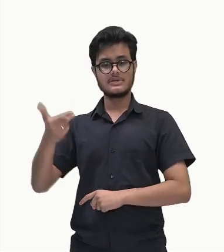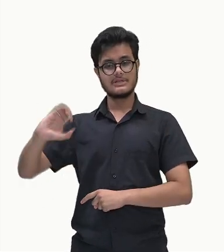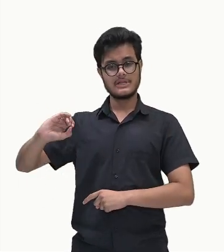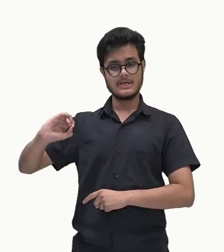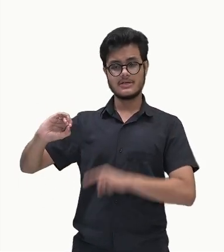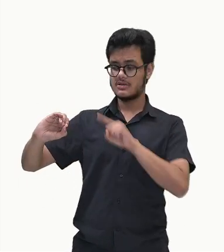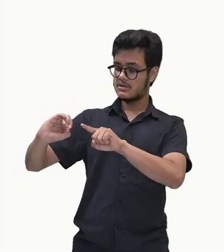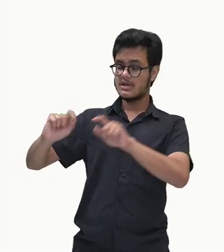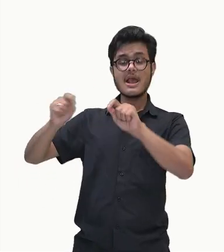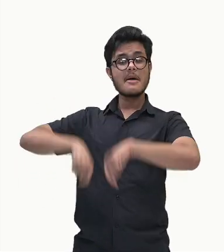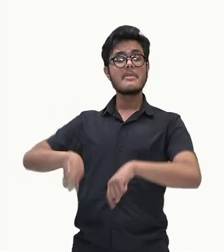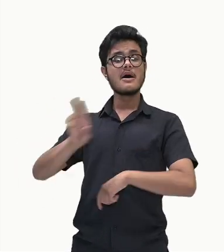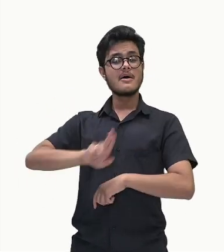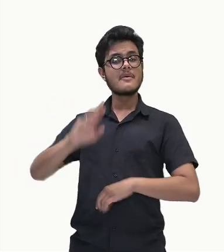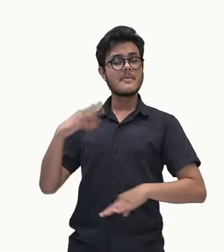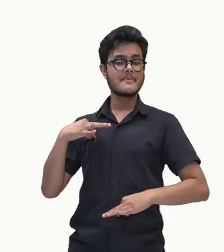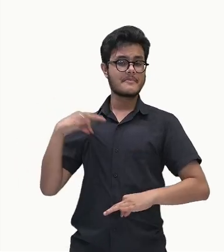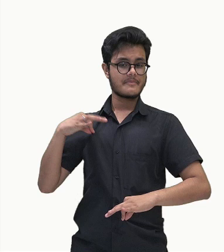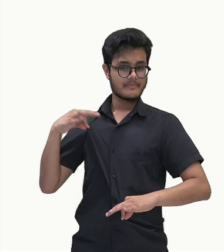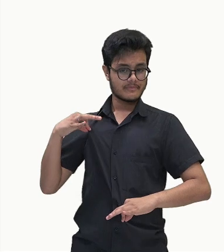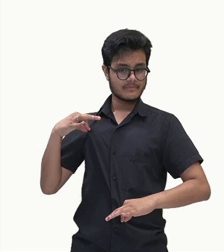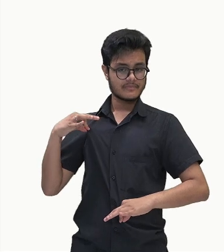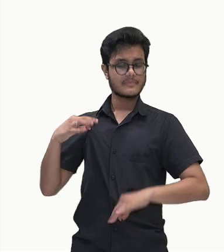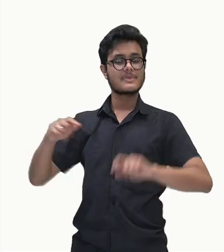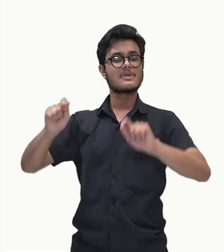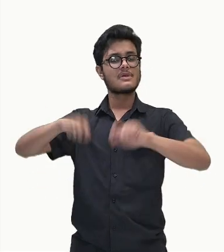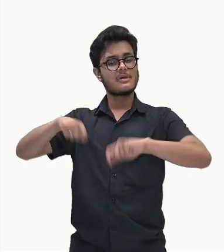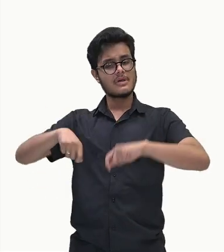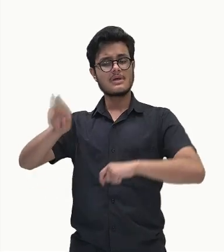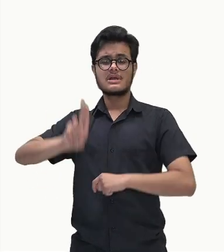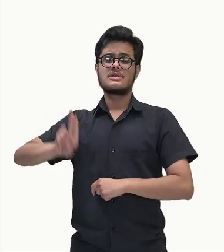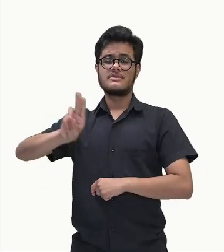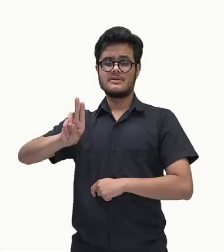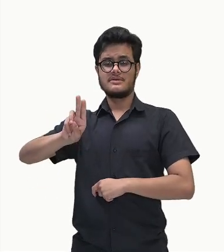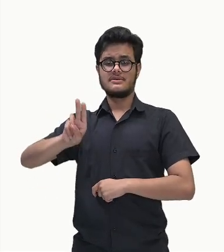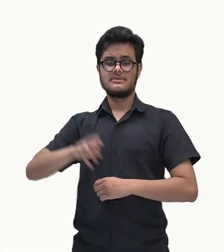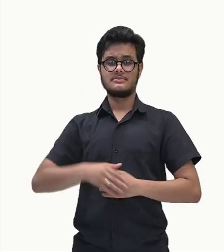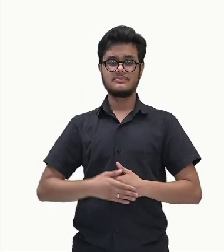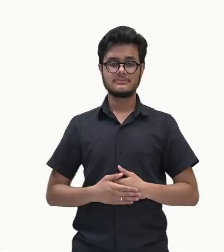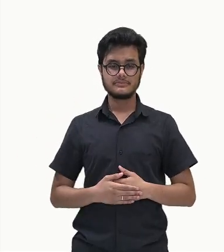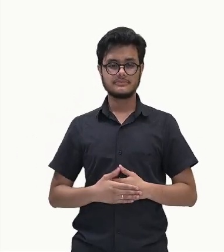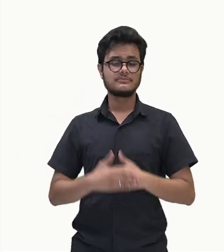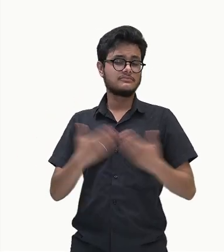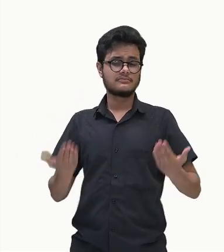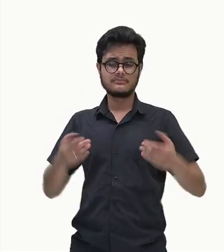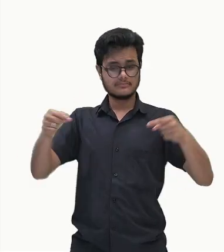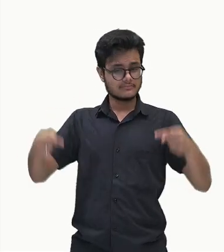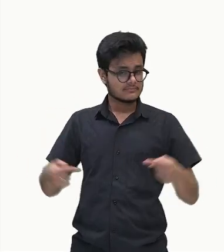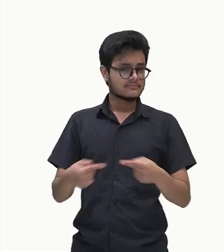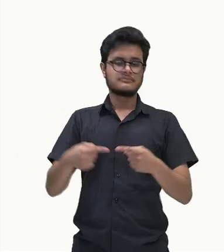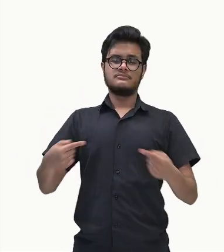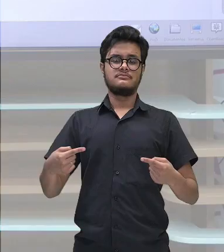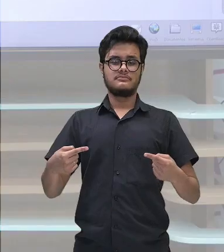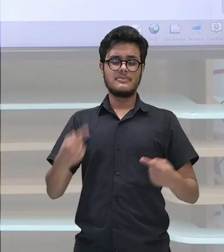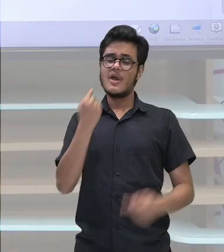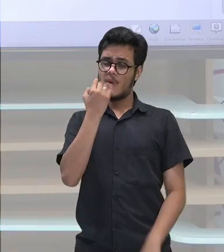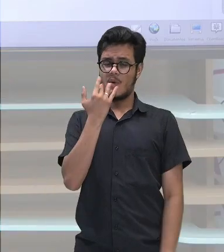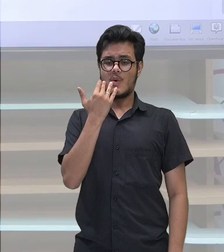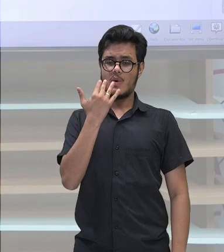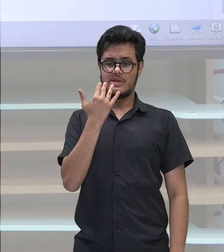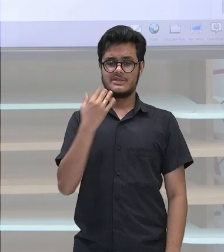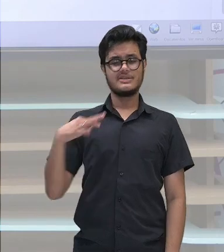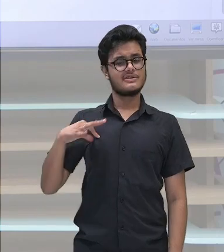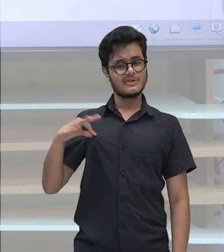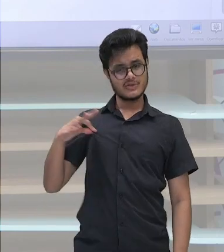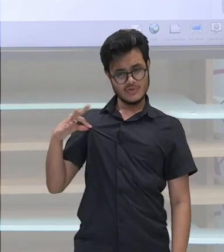ter 10 possibilidades diferentes de se vestir combinando o qu combinando a